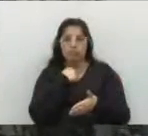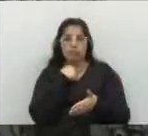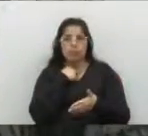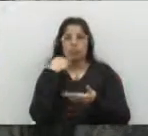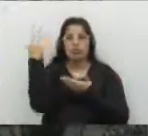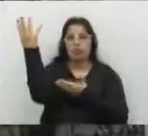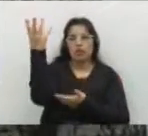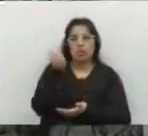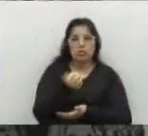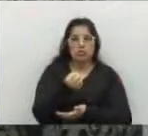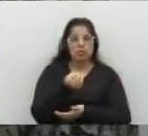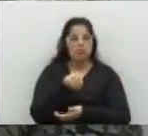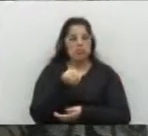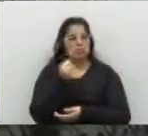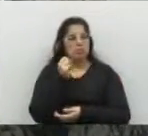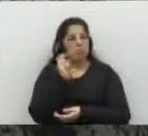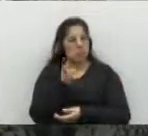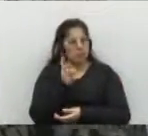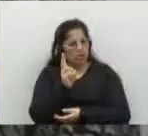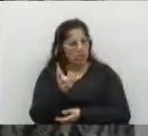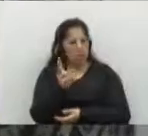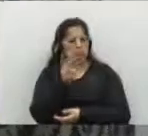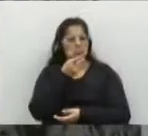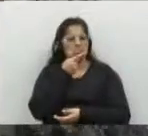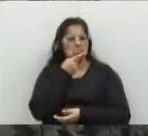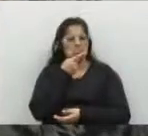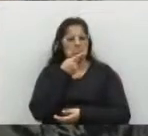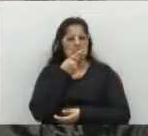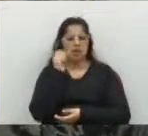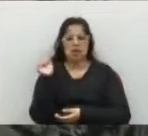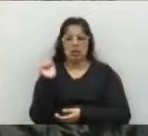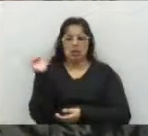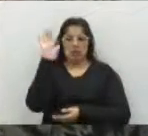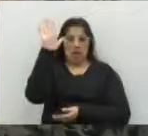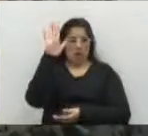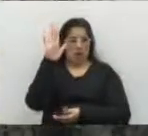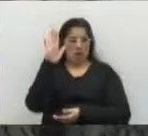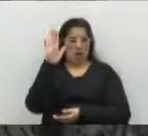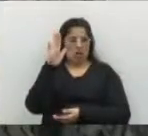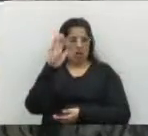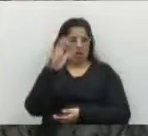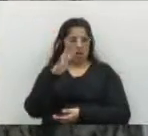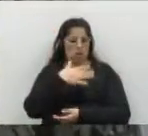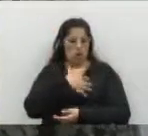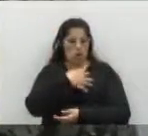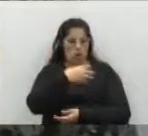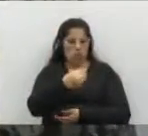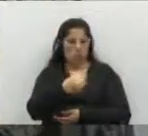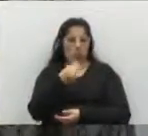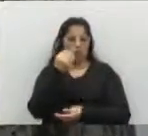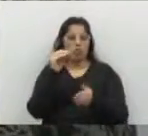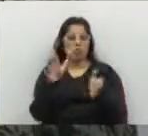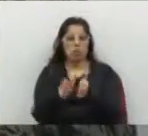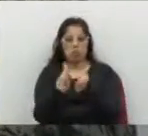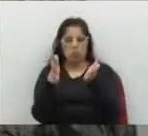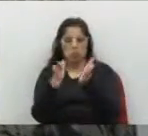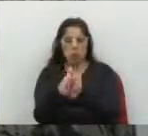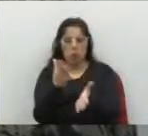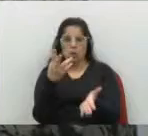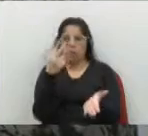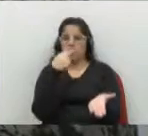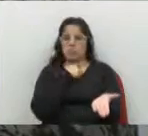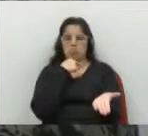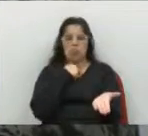Só que é sempre atacando o preço da merenda escolar. O filho do pobre não pode comer a coxinha.